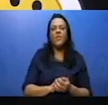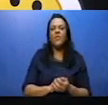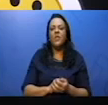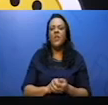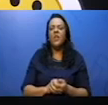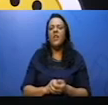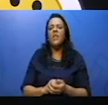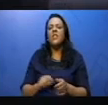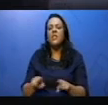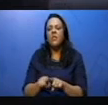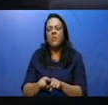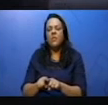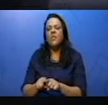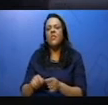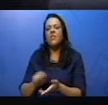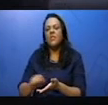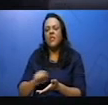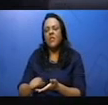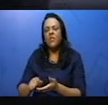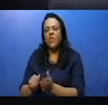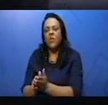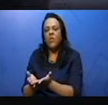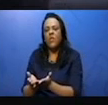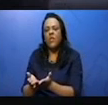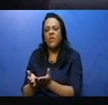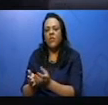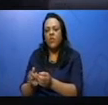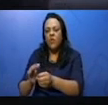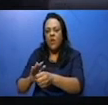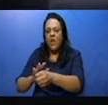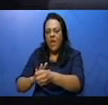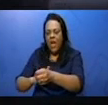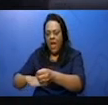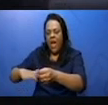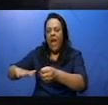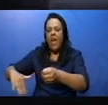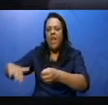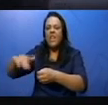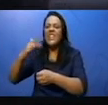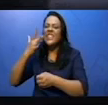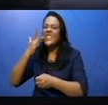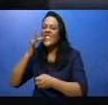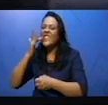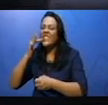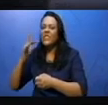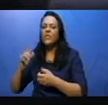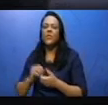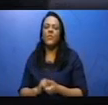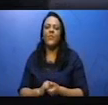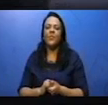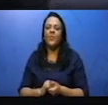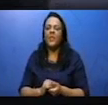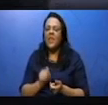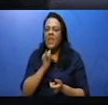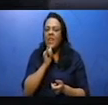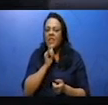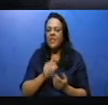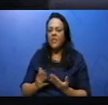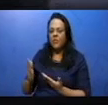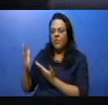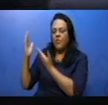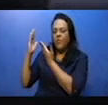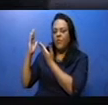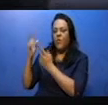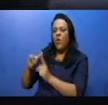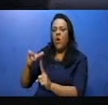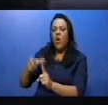quantos séculos atrás. Ao longo da obra Frankenstein, Mary Shelley não dá nome ao monstro.